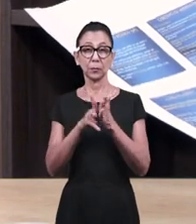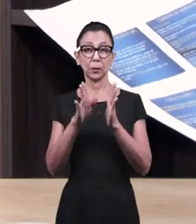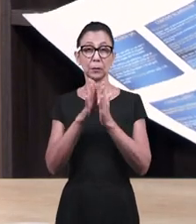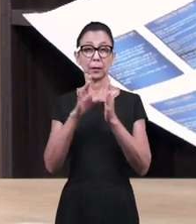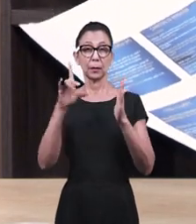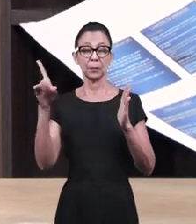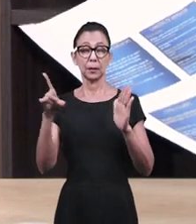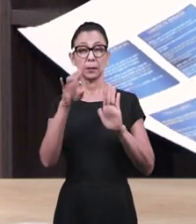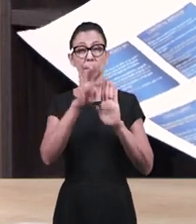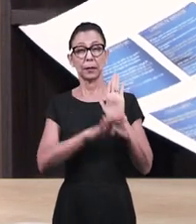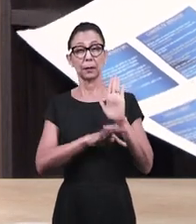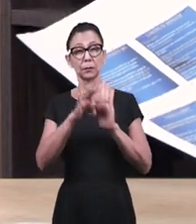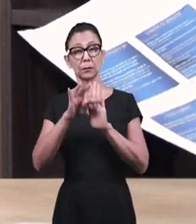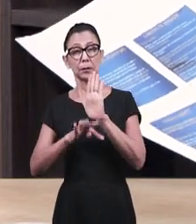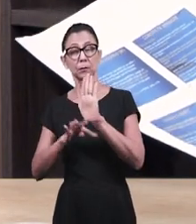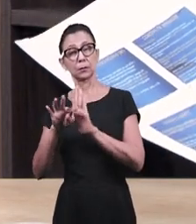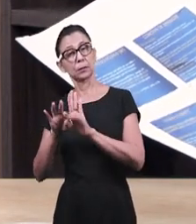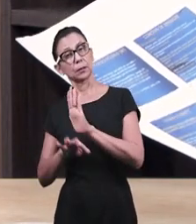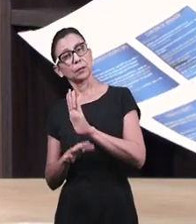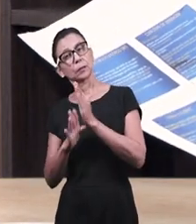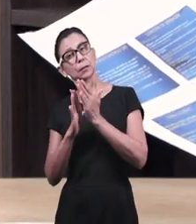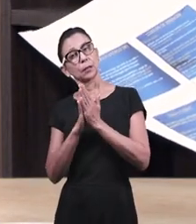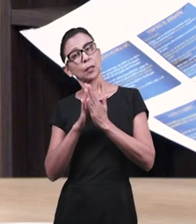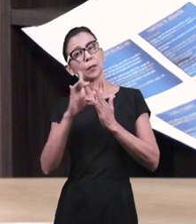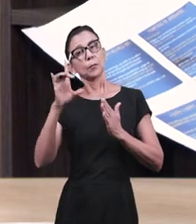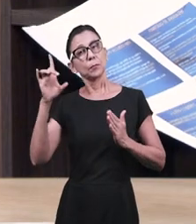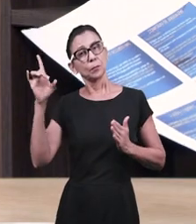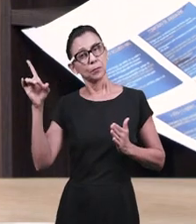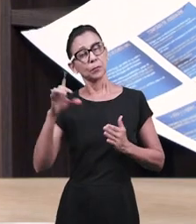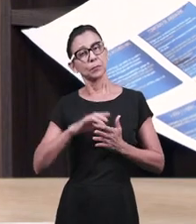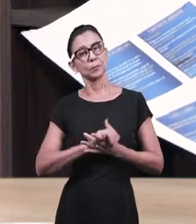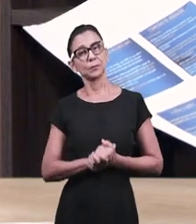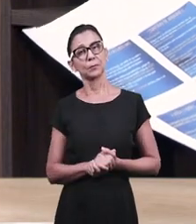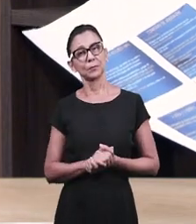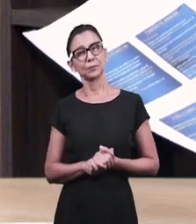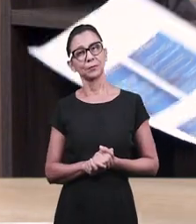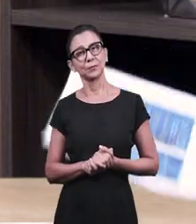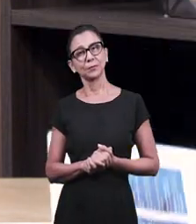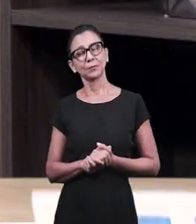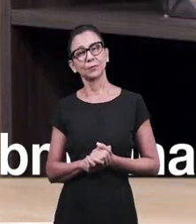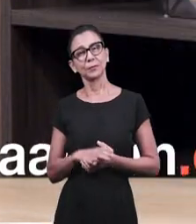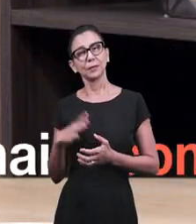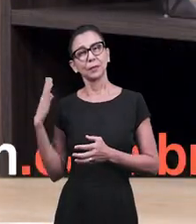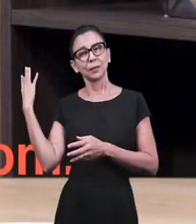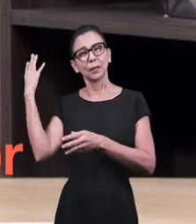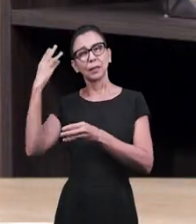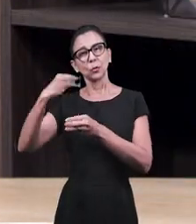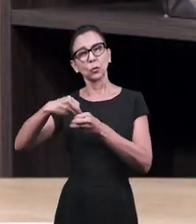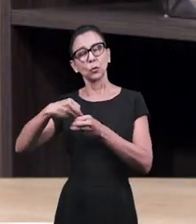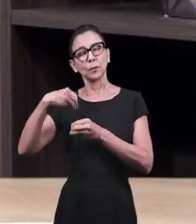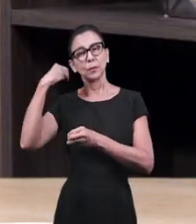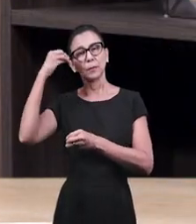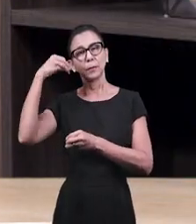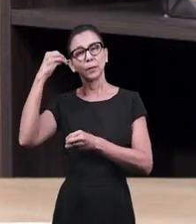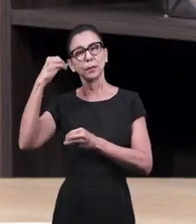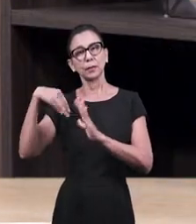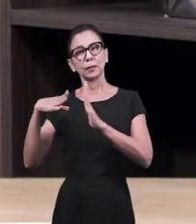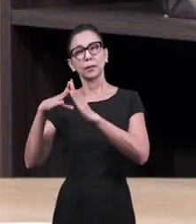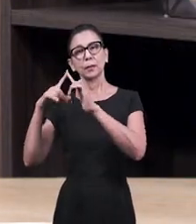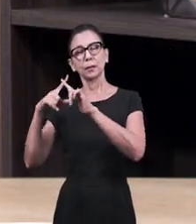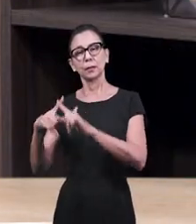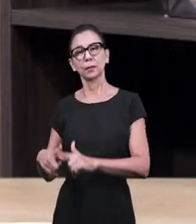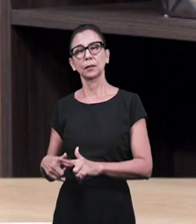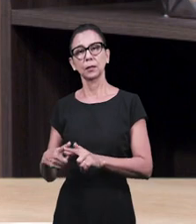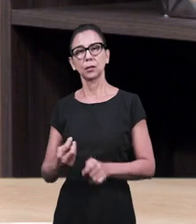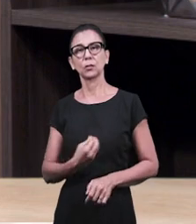Deus, de textos bíblicos que definem a experiência que a igreja vive em